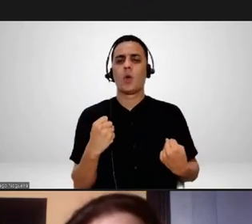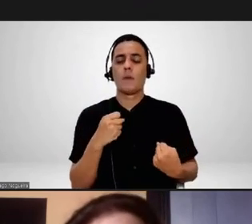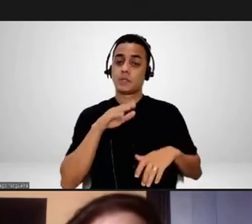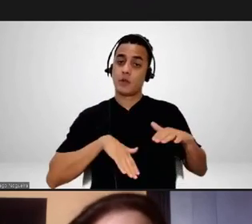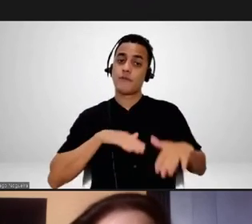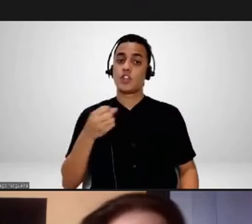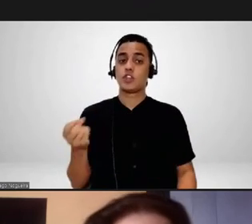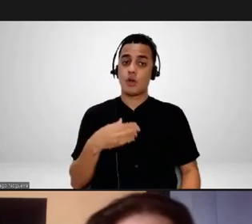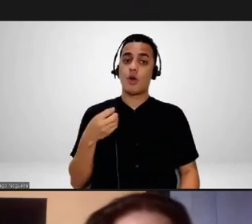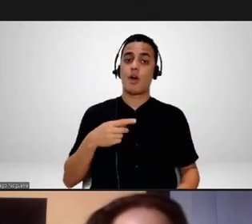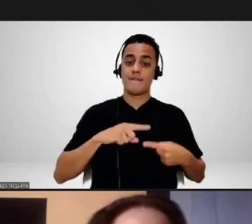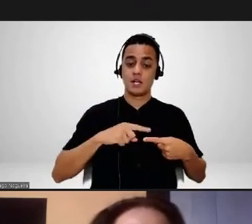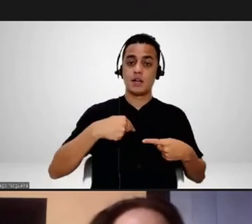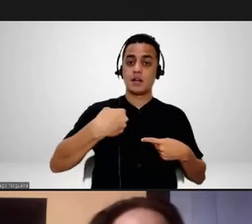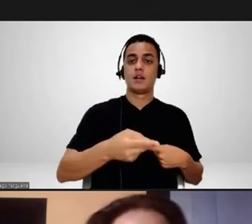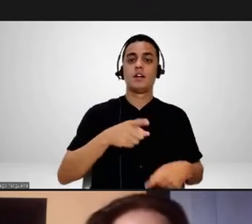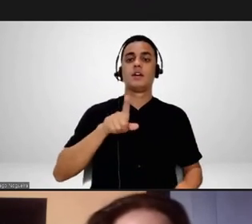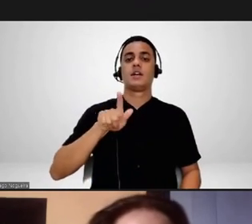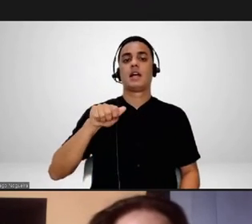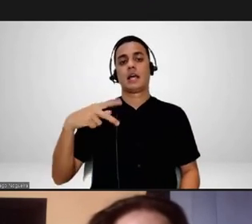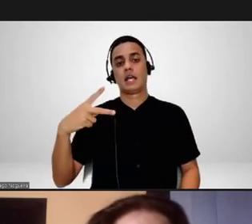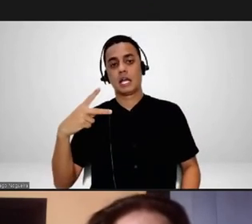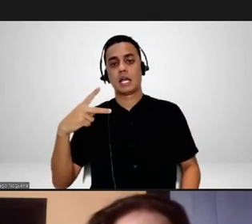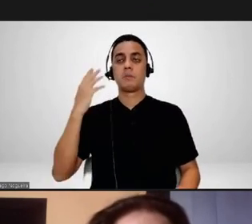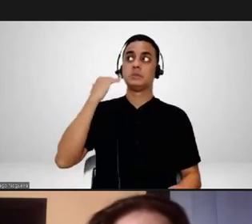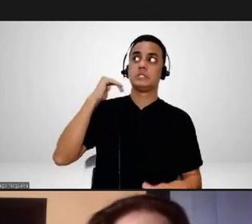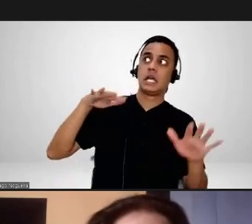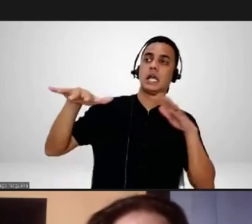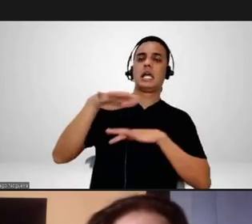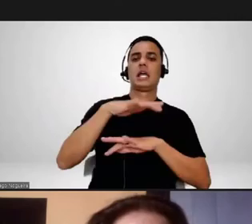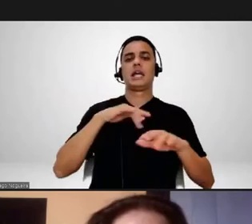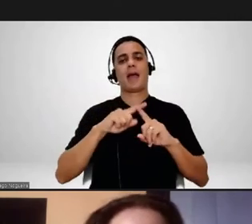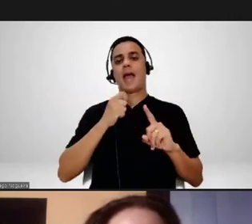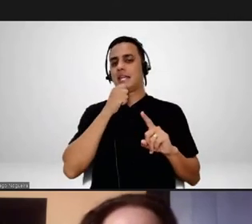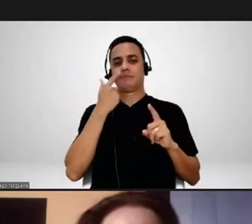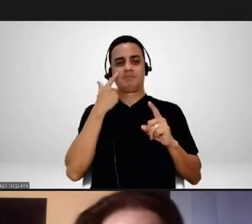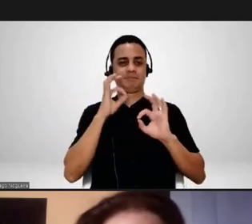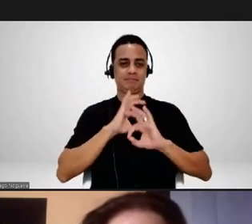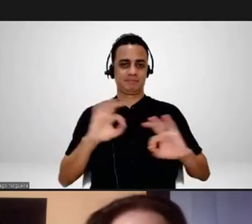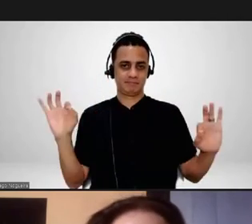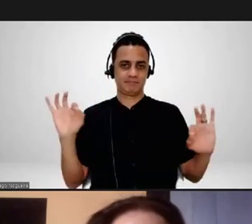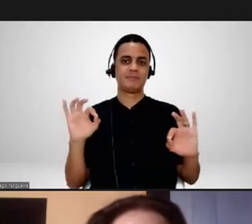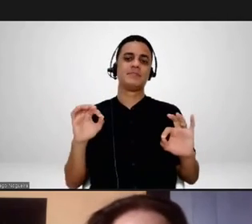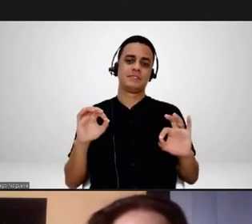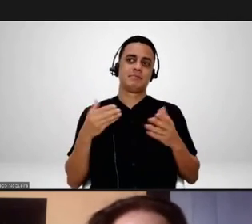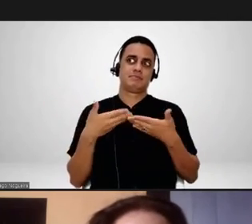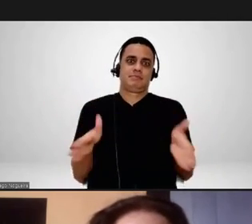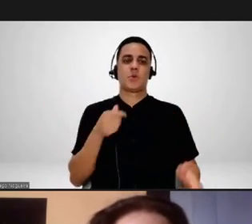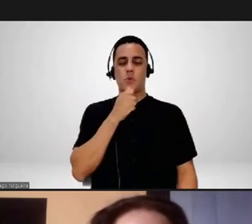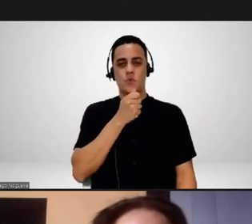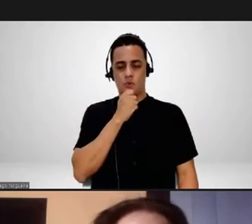nova exposição agora também na GAP, eu já estou sabendo de rumores, mas eu vou esperar abrir. Então, sim, a gente está